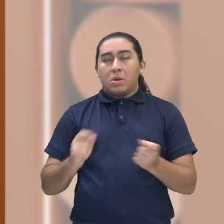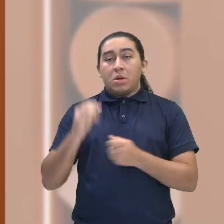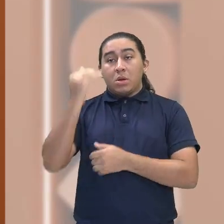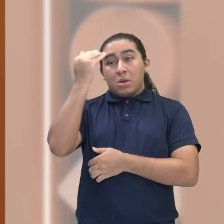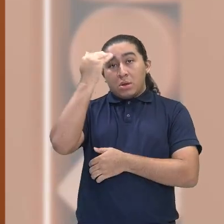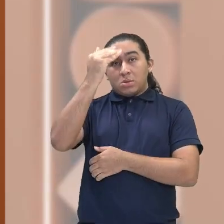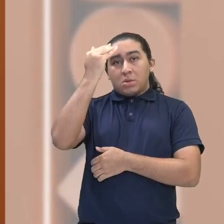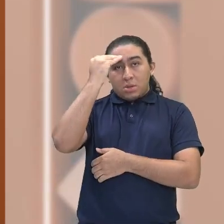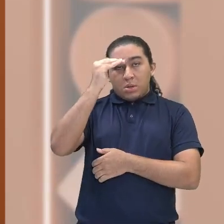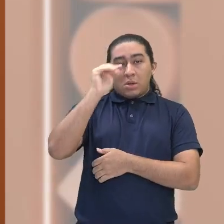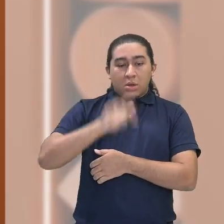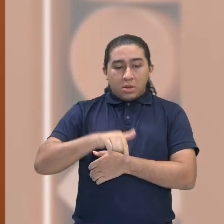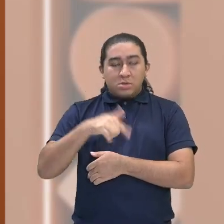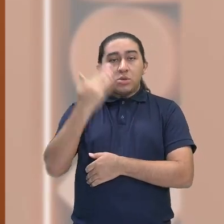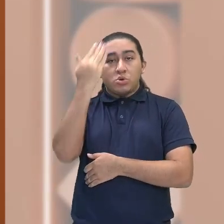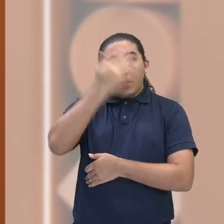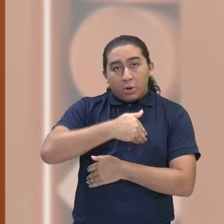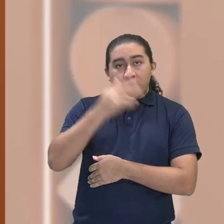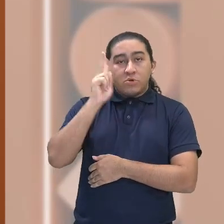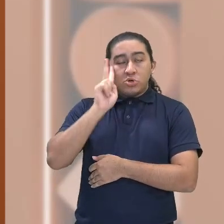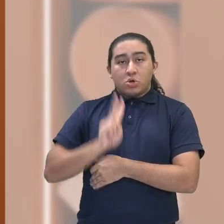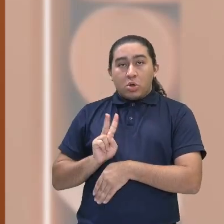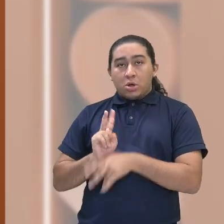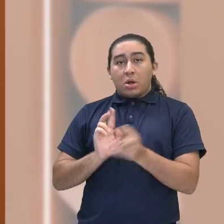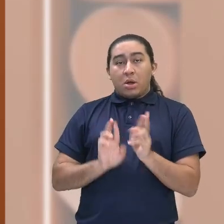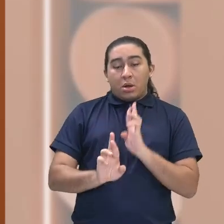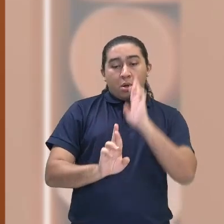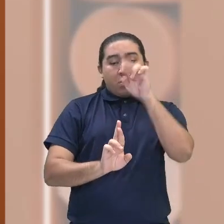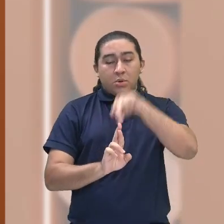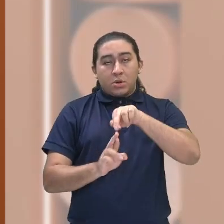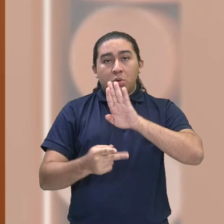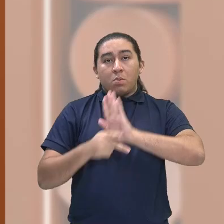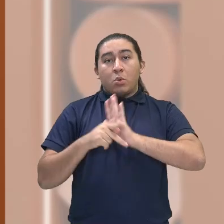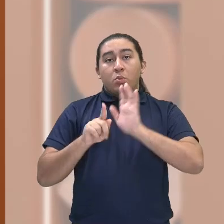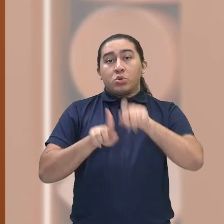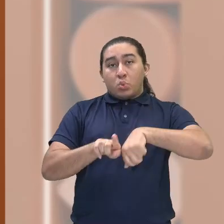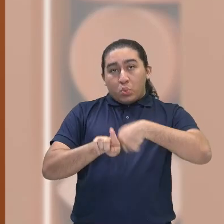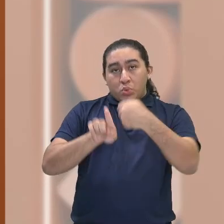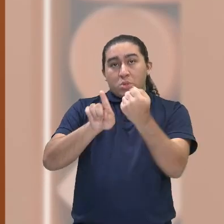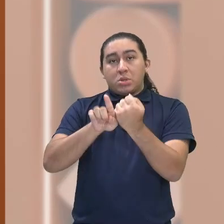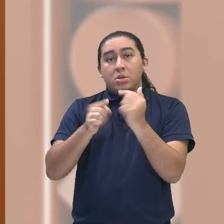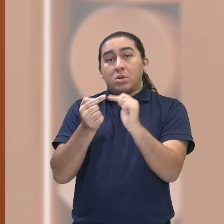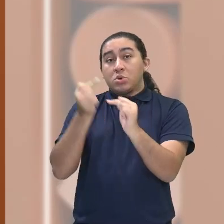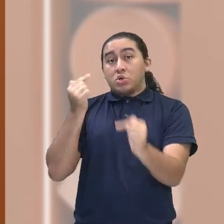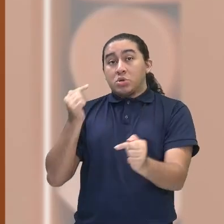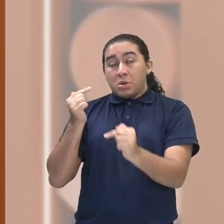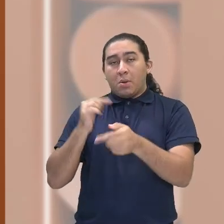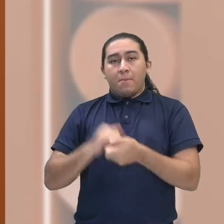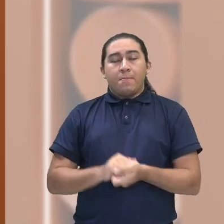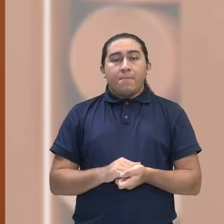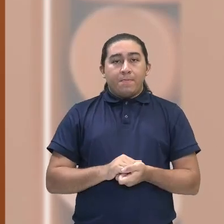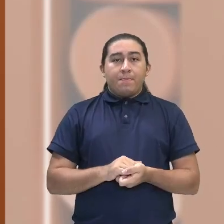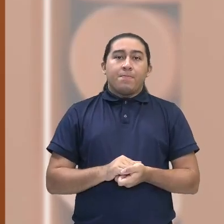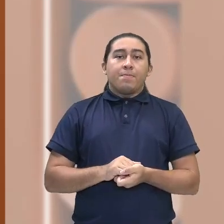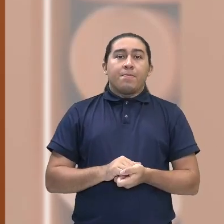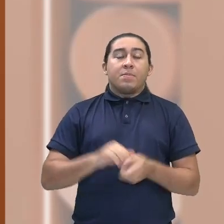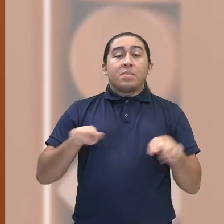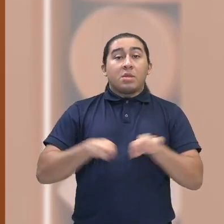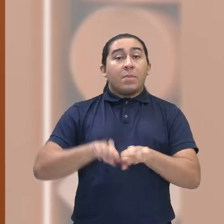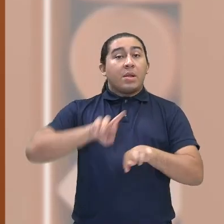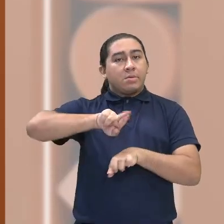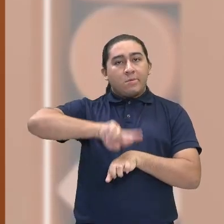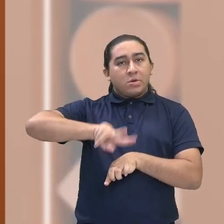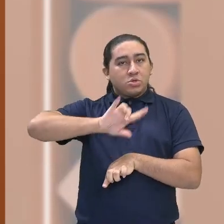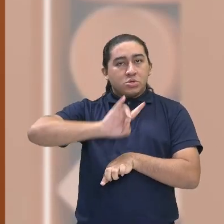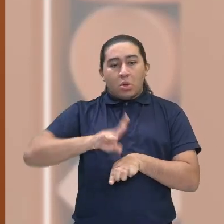compreender esses registros históricos relacionados às sociedades antigas, mas não somente o